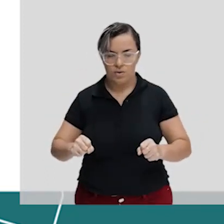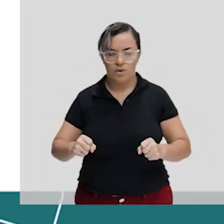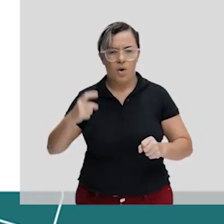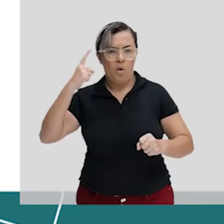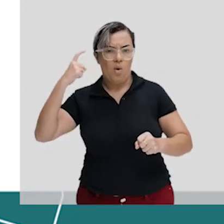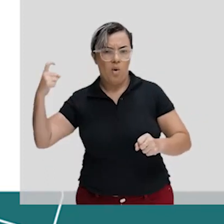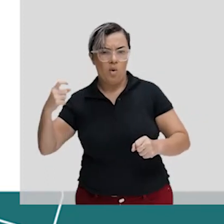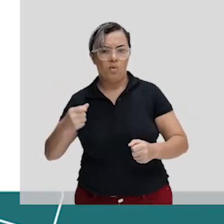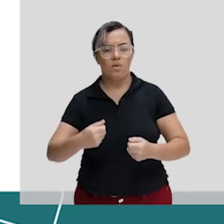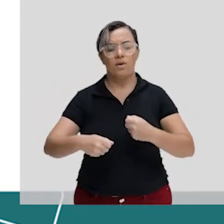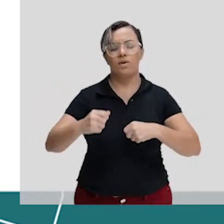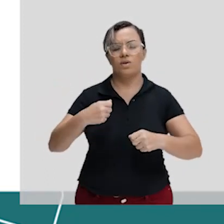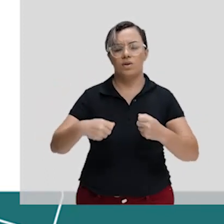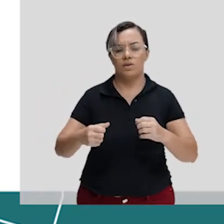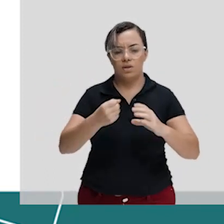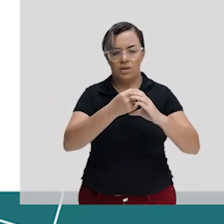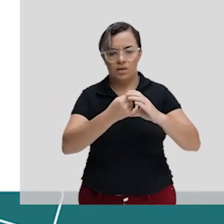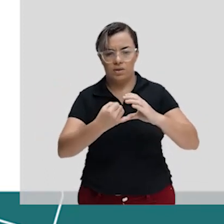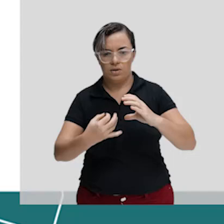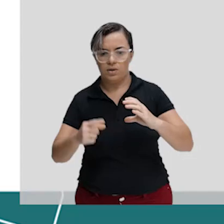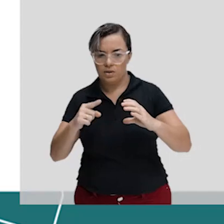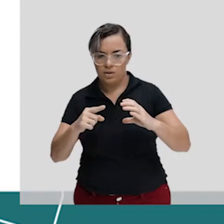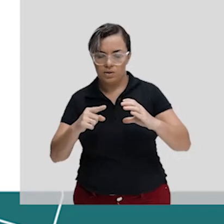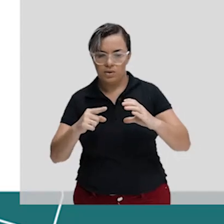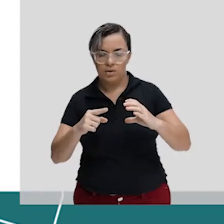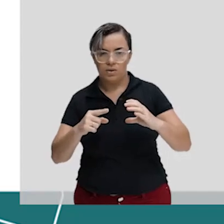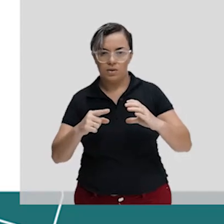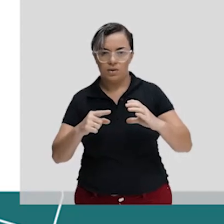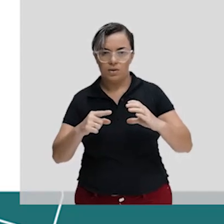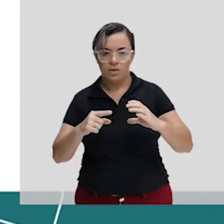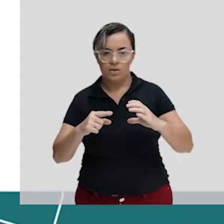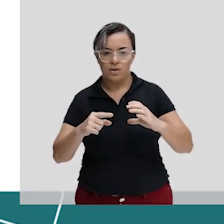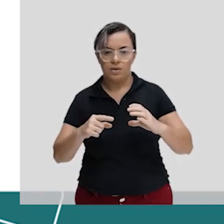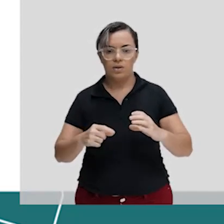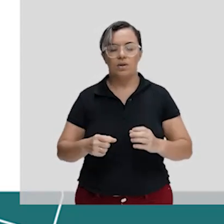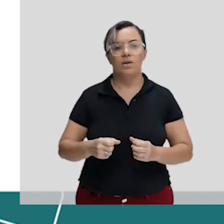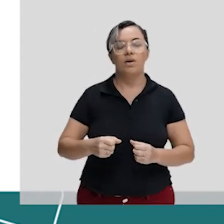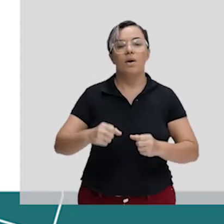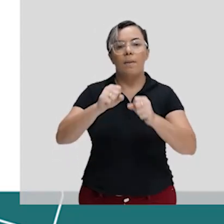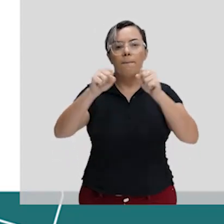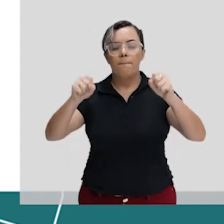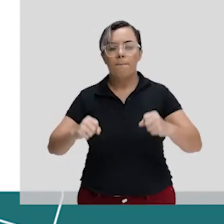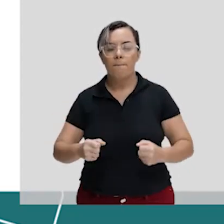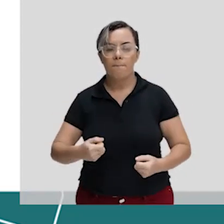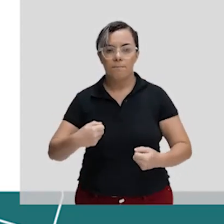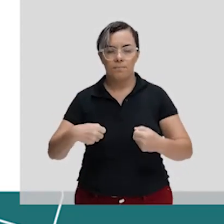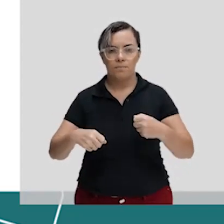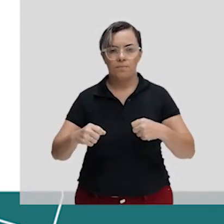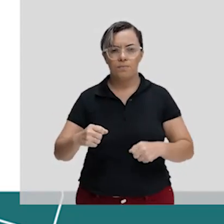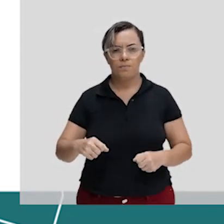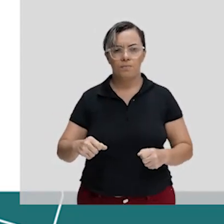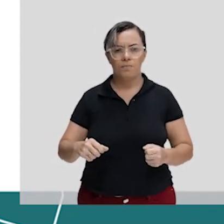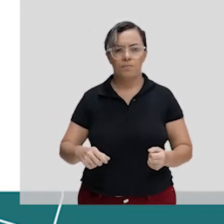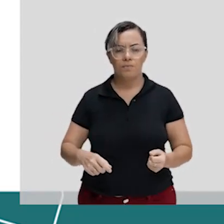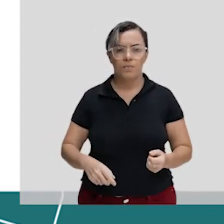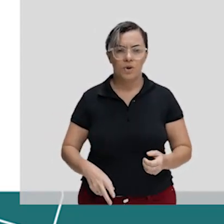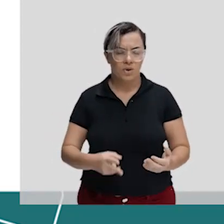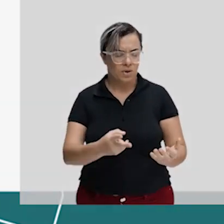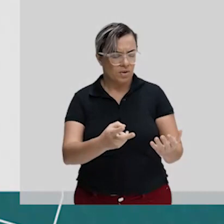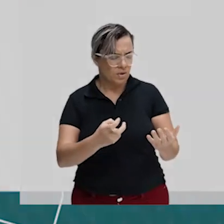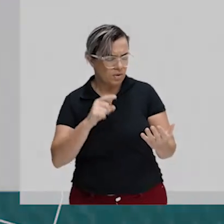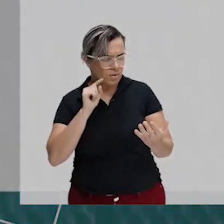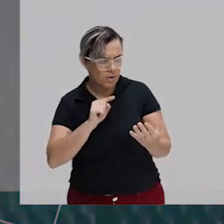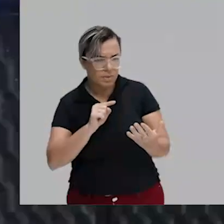expressão, características da política econômica mercantilista, o que você está notando aqui são